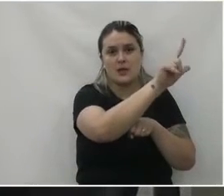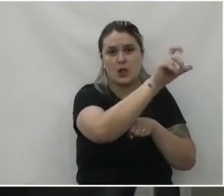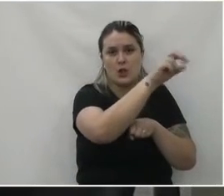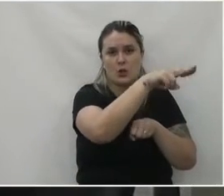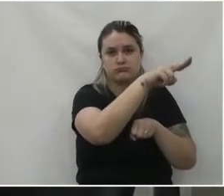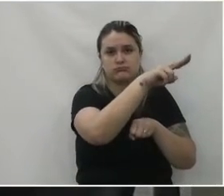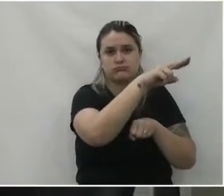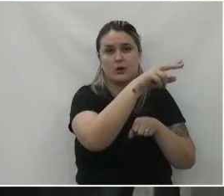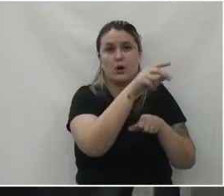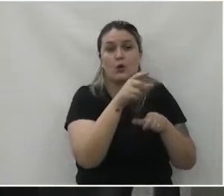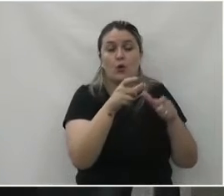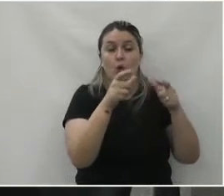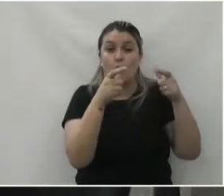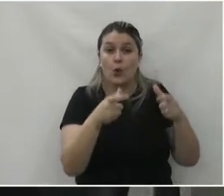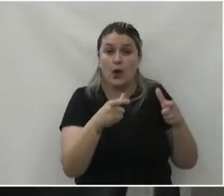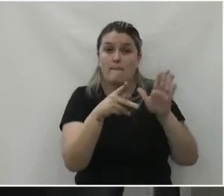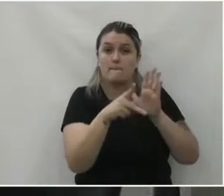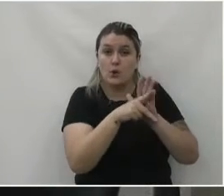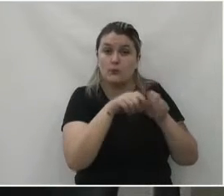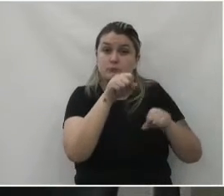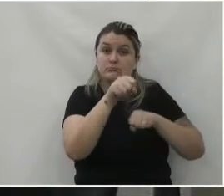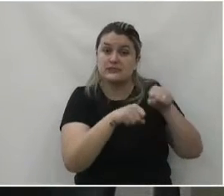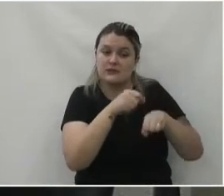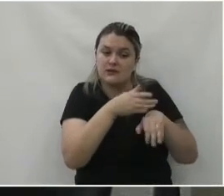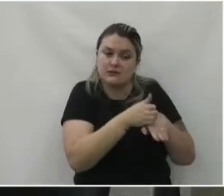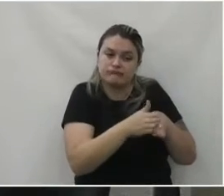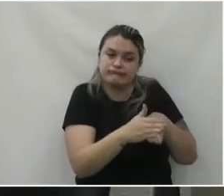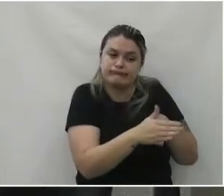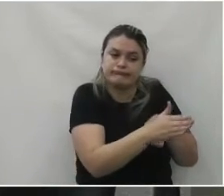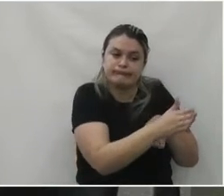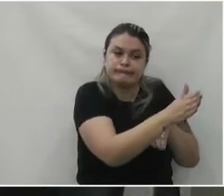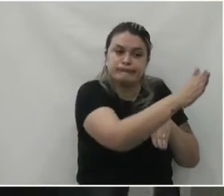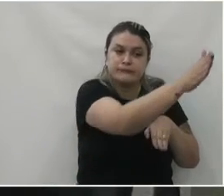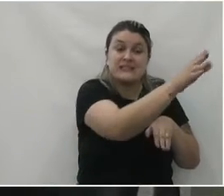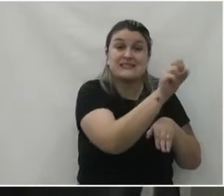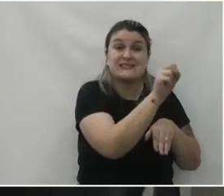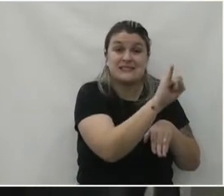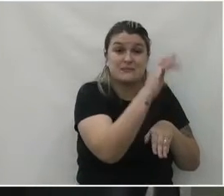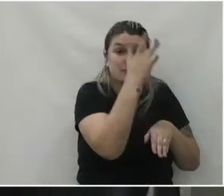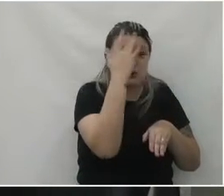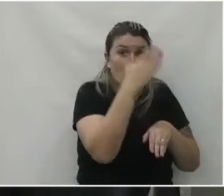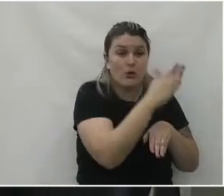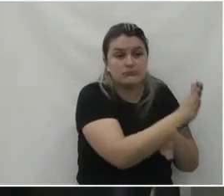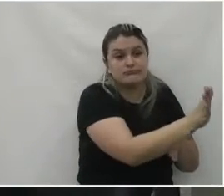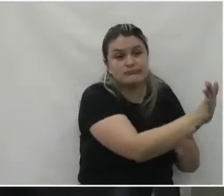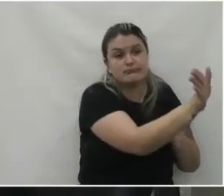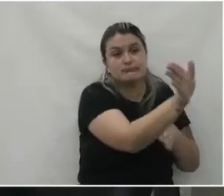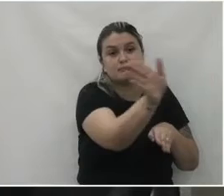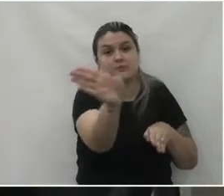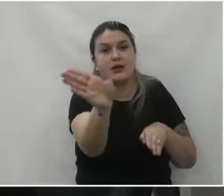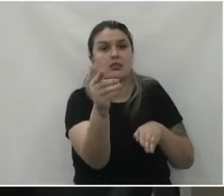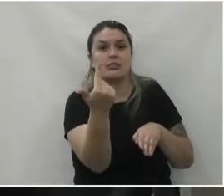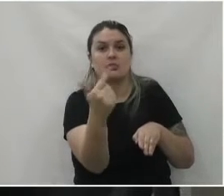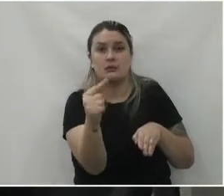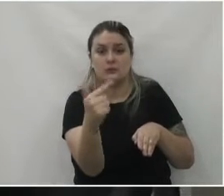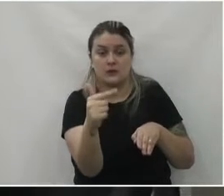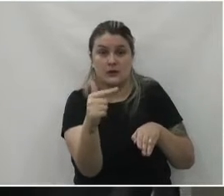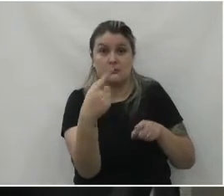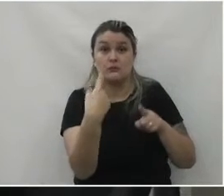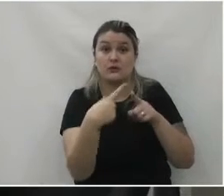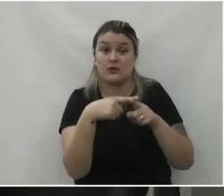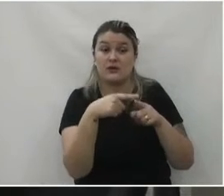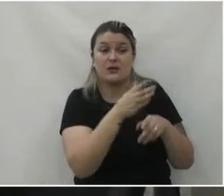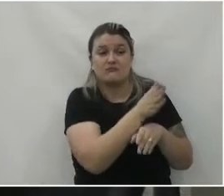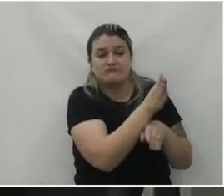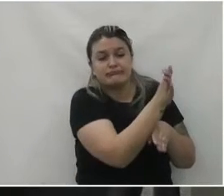acesso à ciclovia muitas vezes andando na contramão muitas vezes andando na pista de rolagem colocando muitas vezes a sua própria